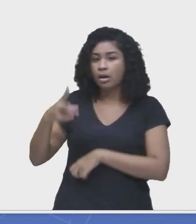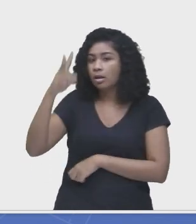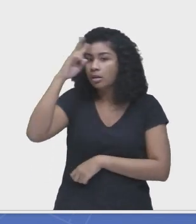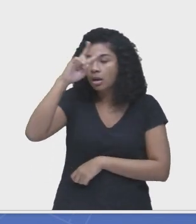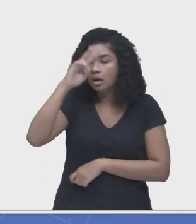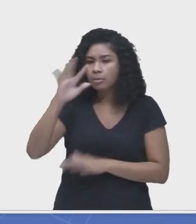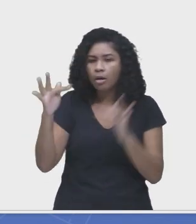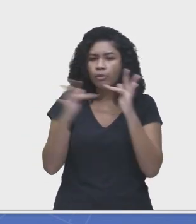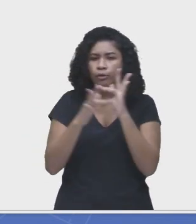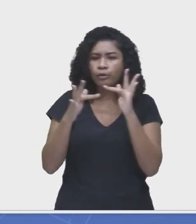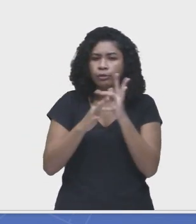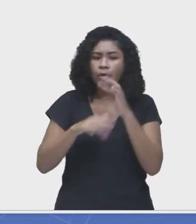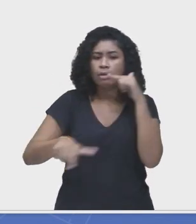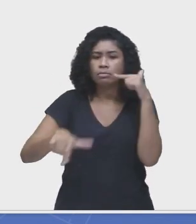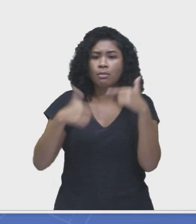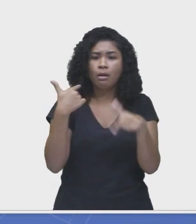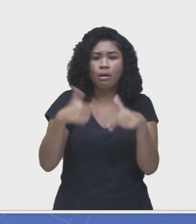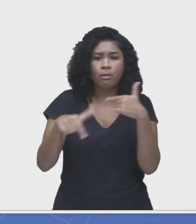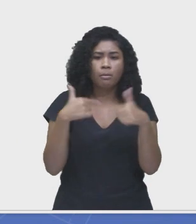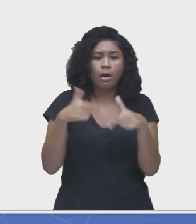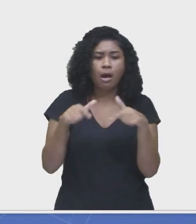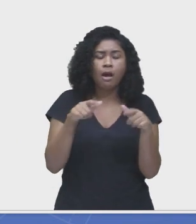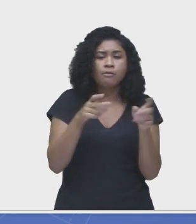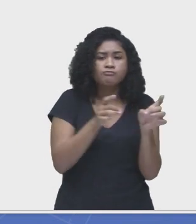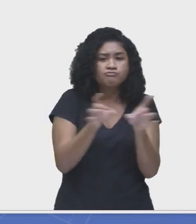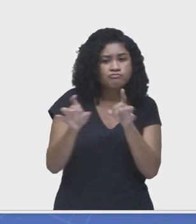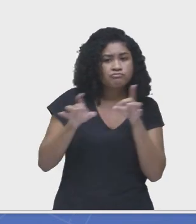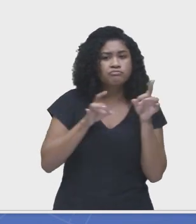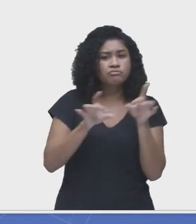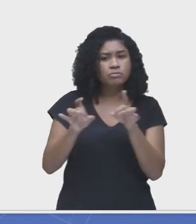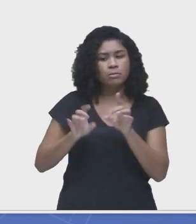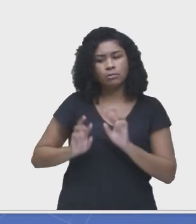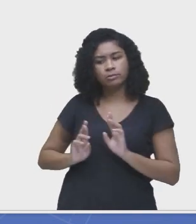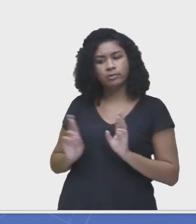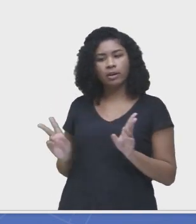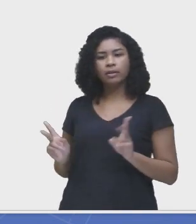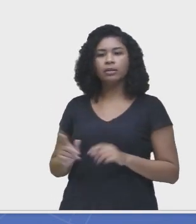voltados para o comércio ultramarino, ok? E eles vão criar ali as